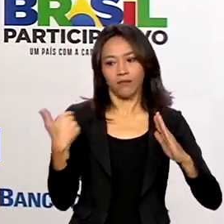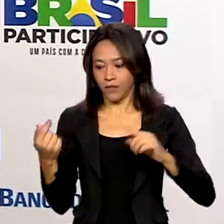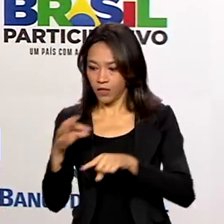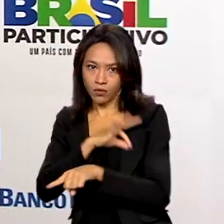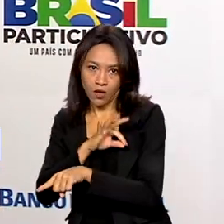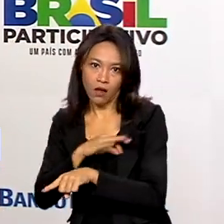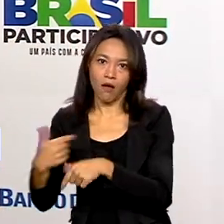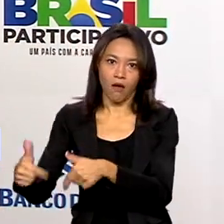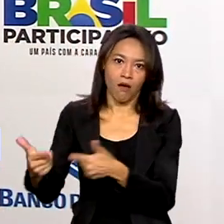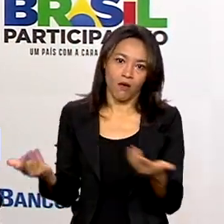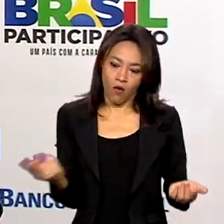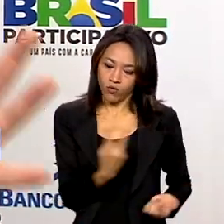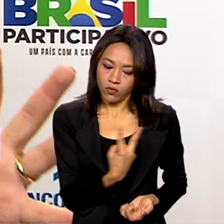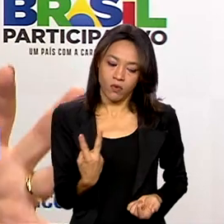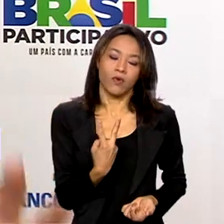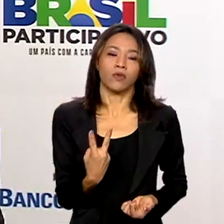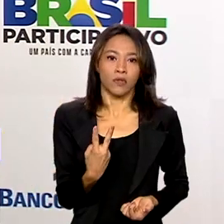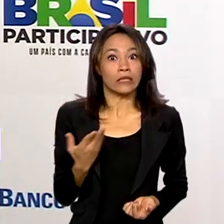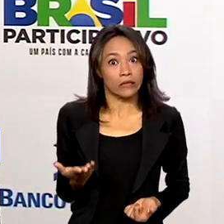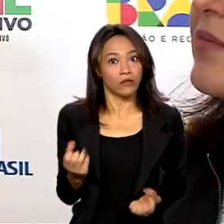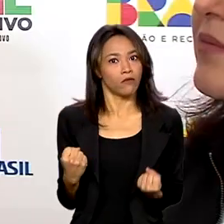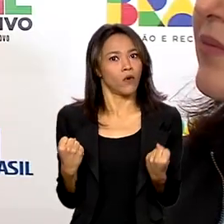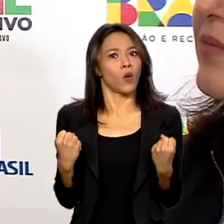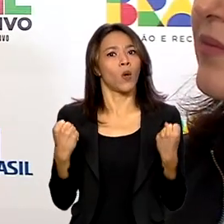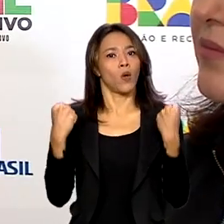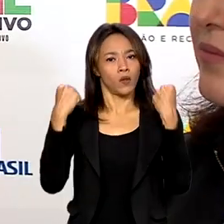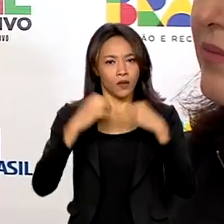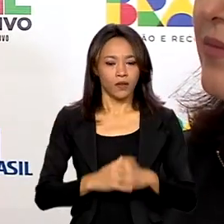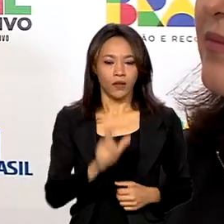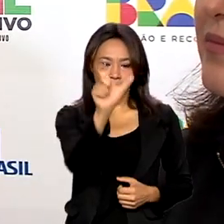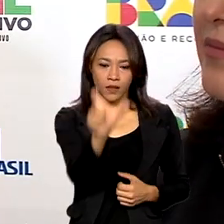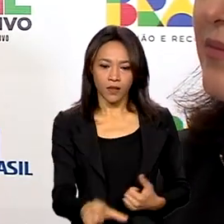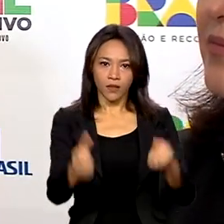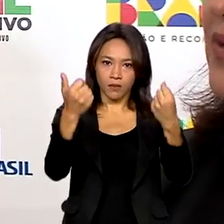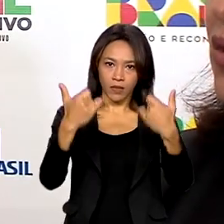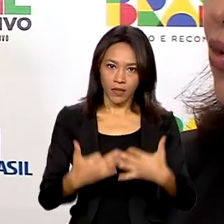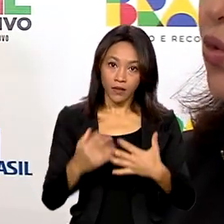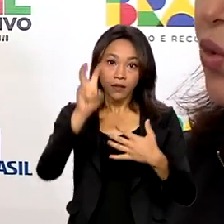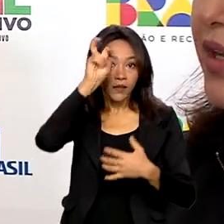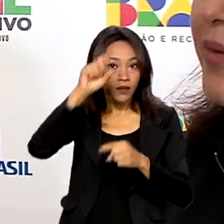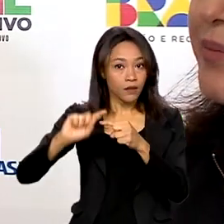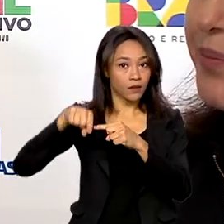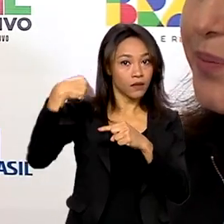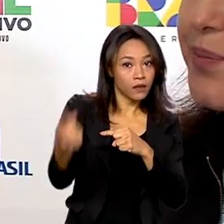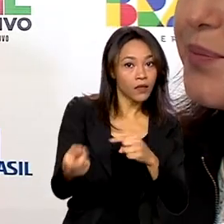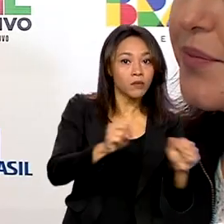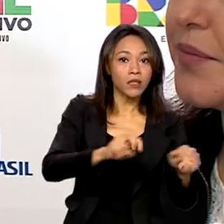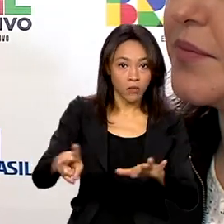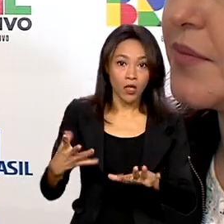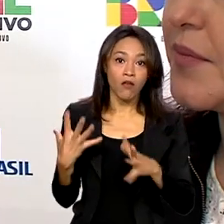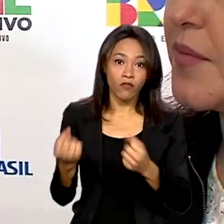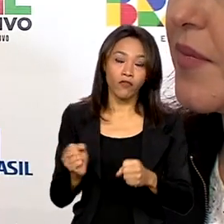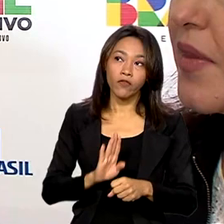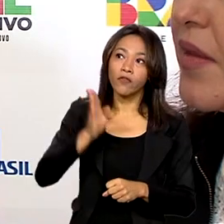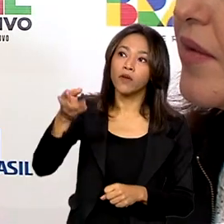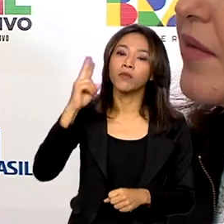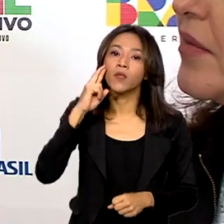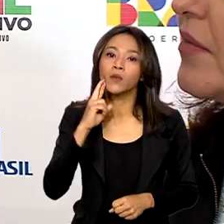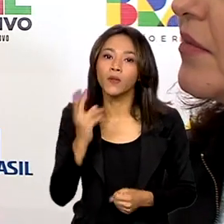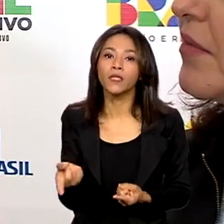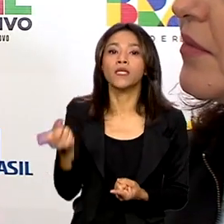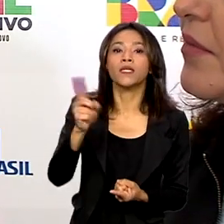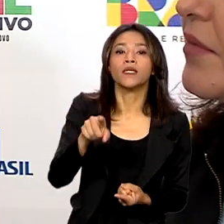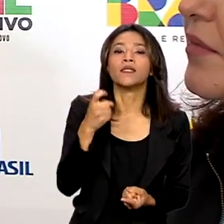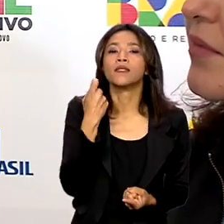morar em um salário né um emprego então isso tá muito forte quinta-feira nós da próxima semana nós estaremos em Rondônia e na sexta